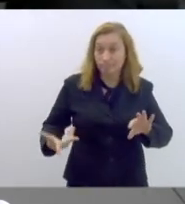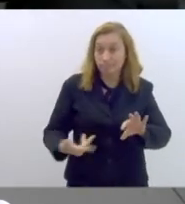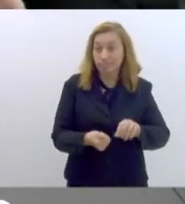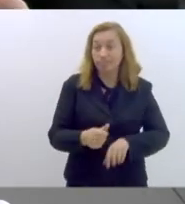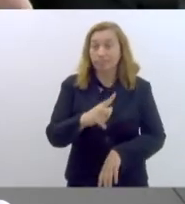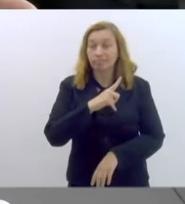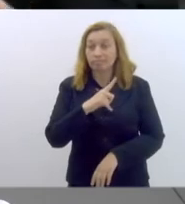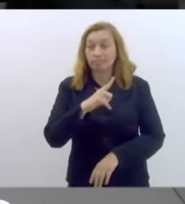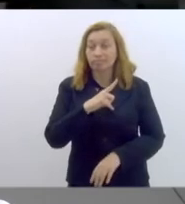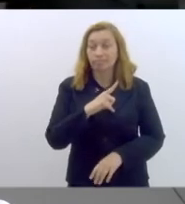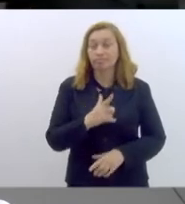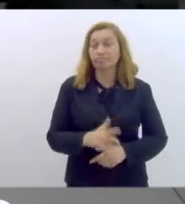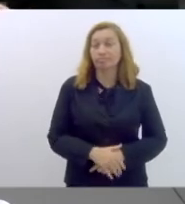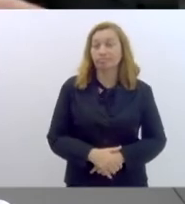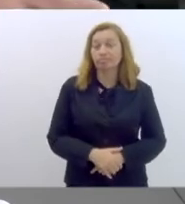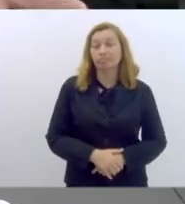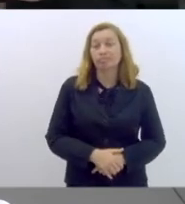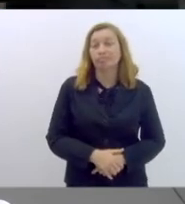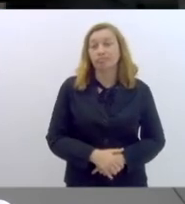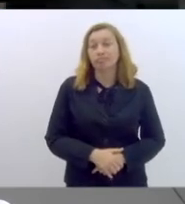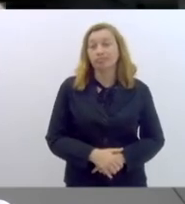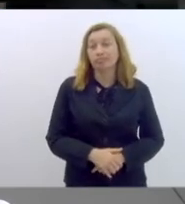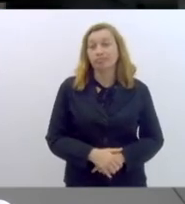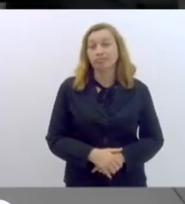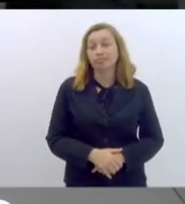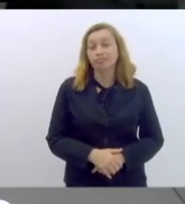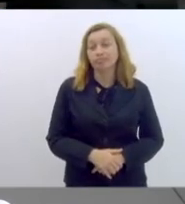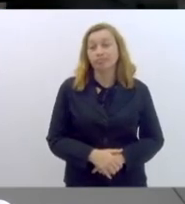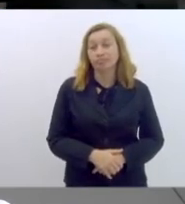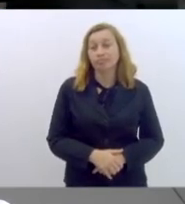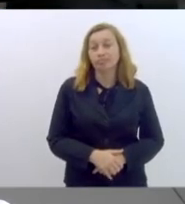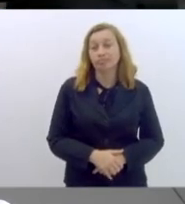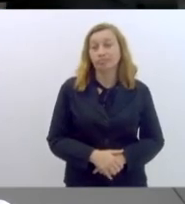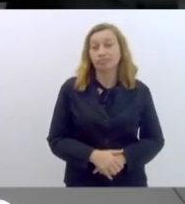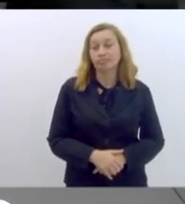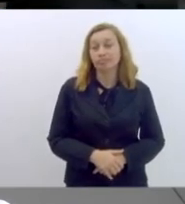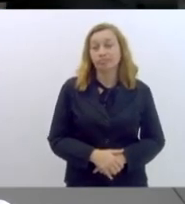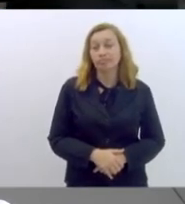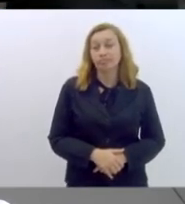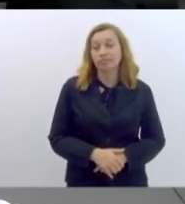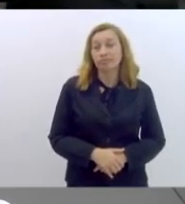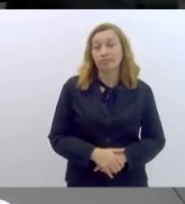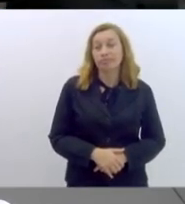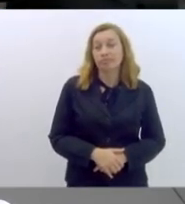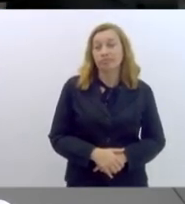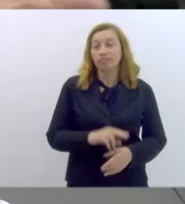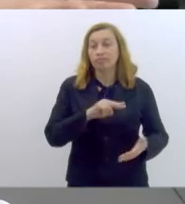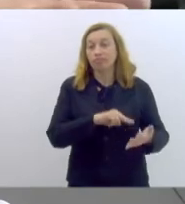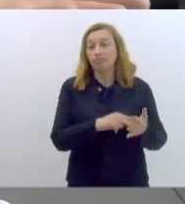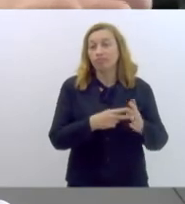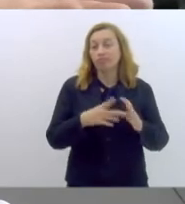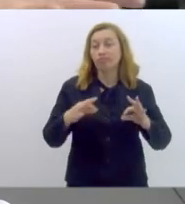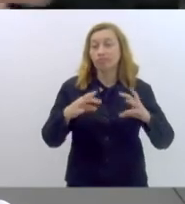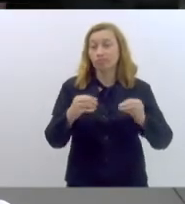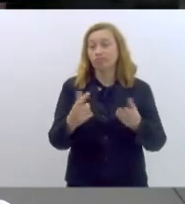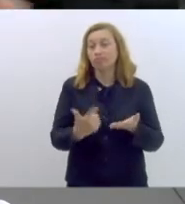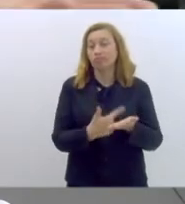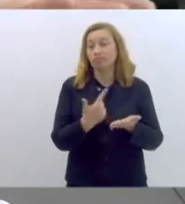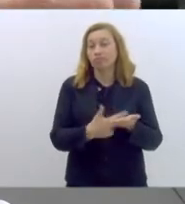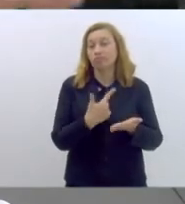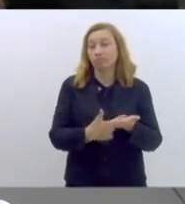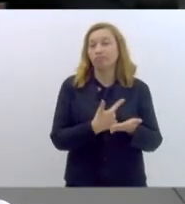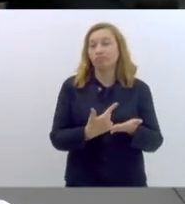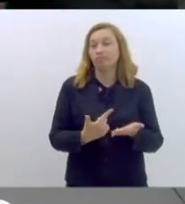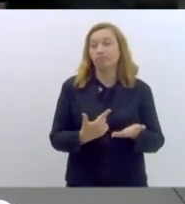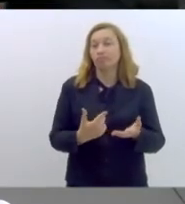porque aí você já está ali metendo a mão na massa e traduzindo o que os livros, o que não cabe